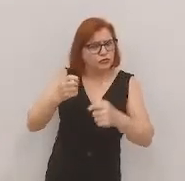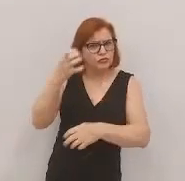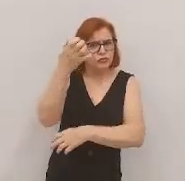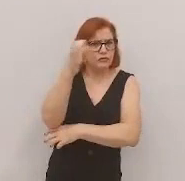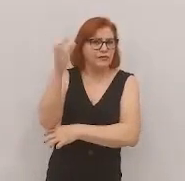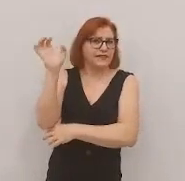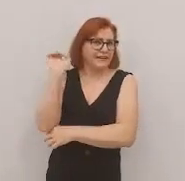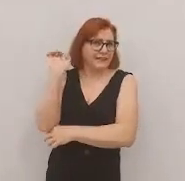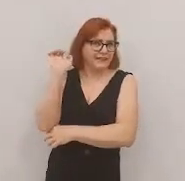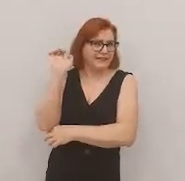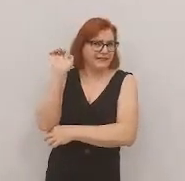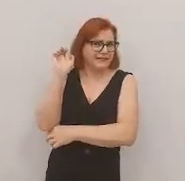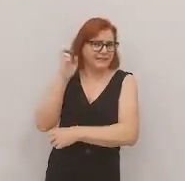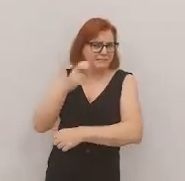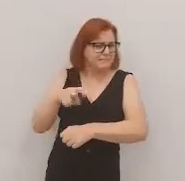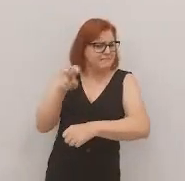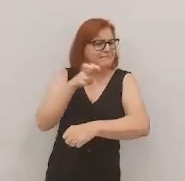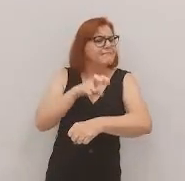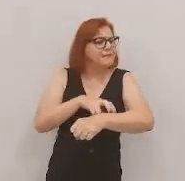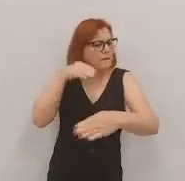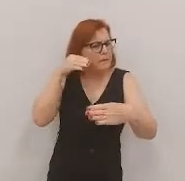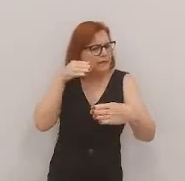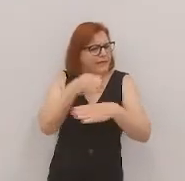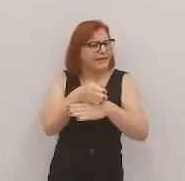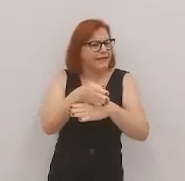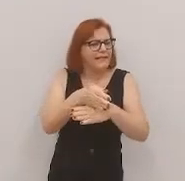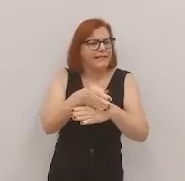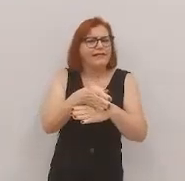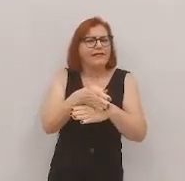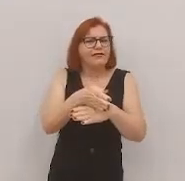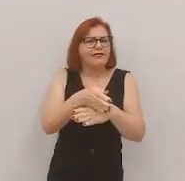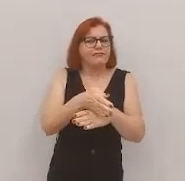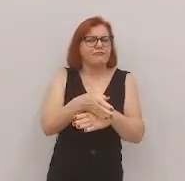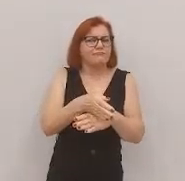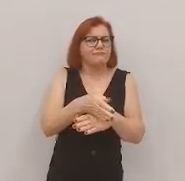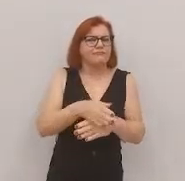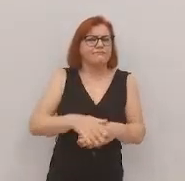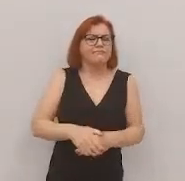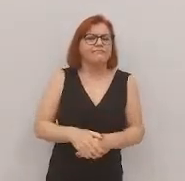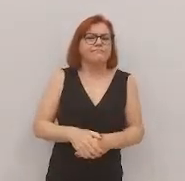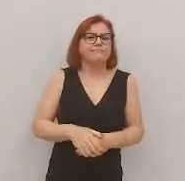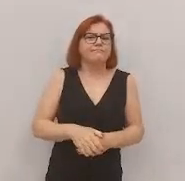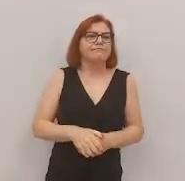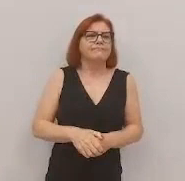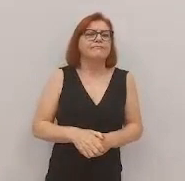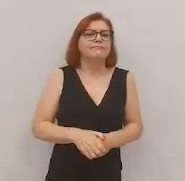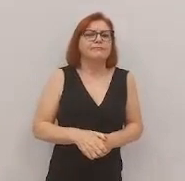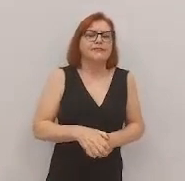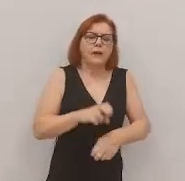lá, essa cobra, né, que entrou lá, ela era